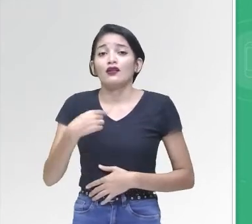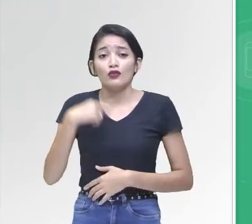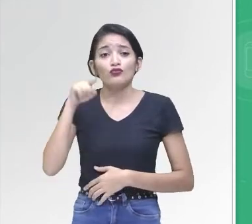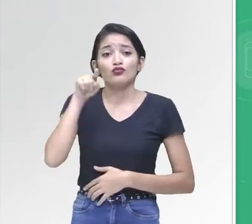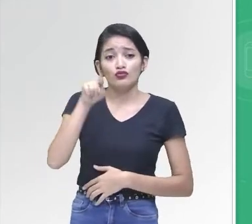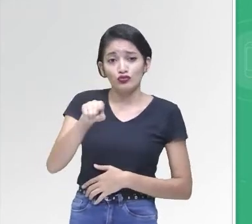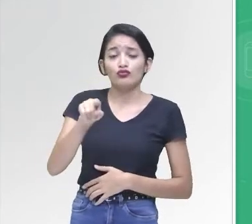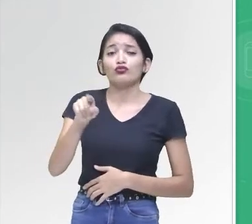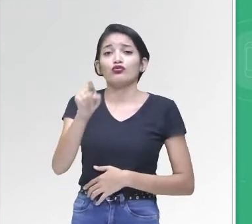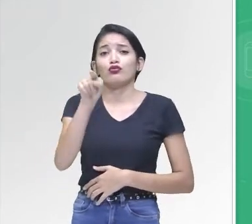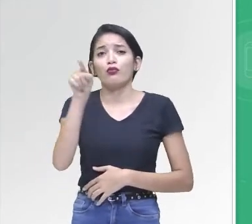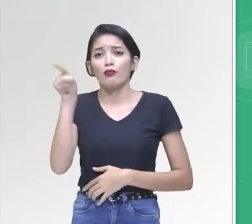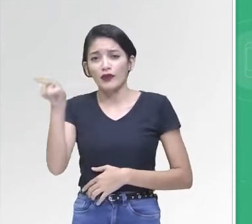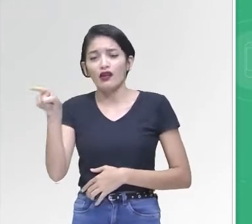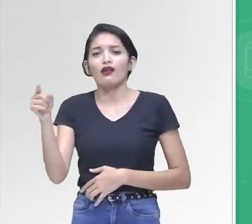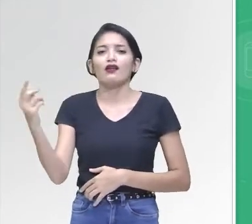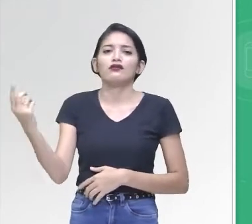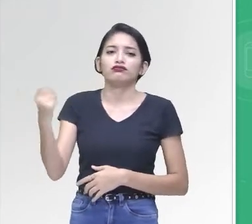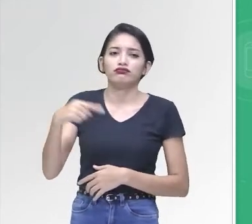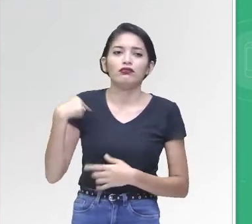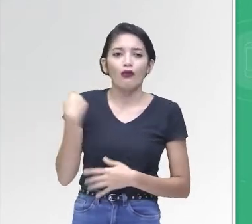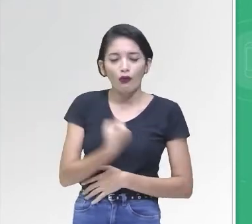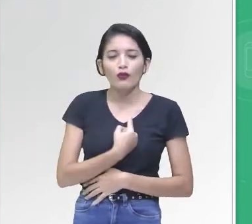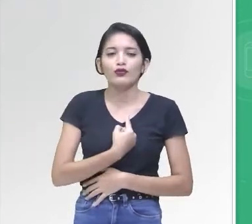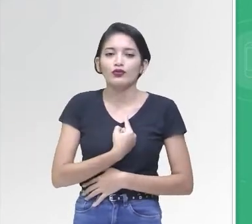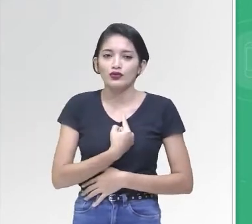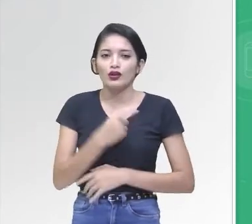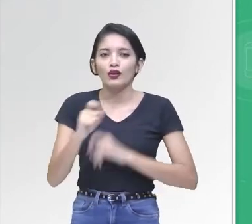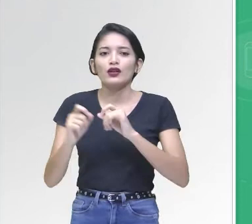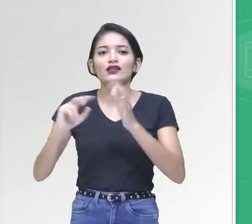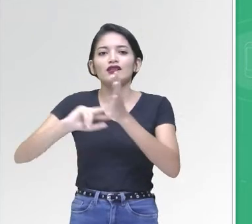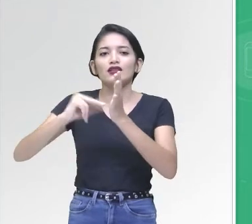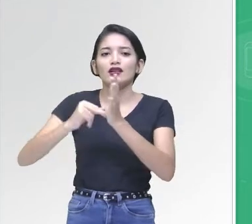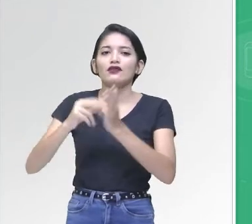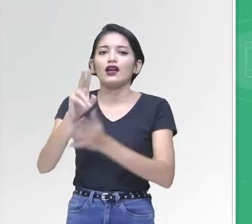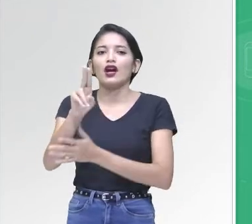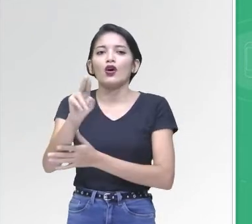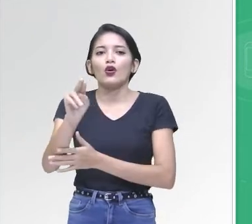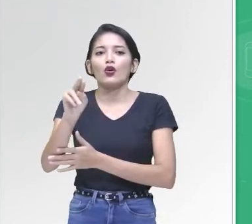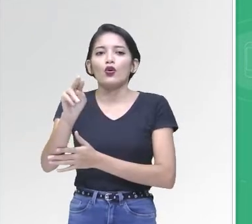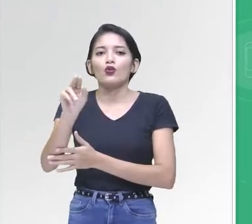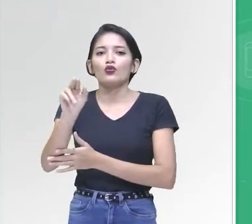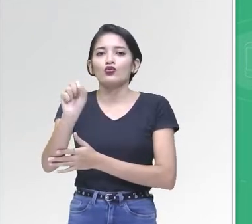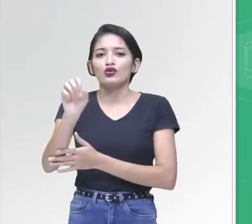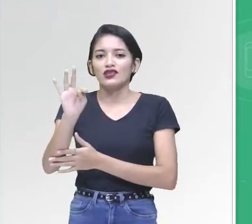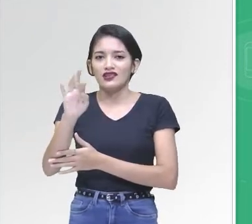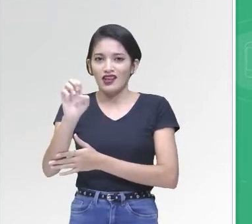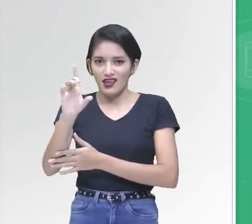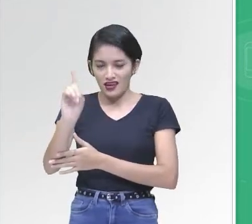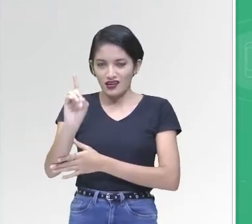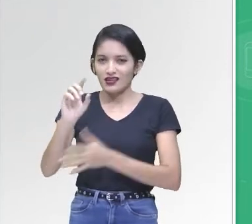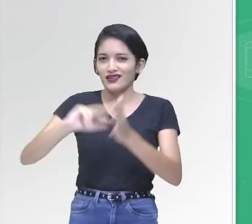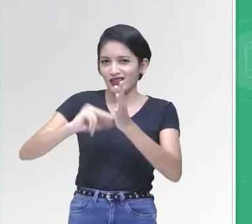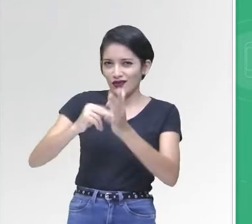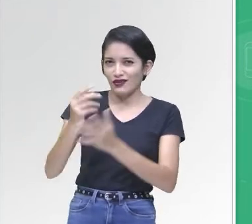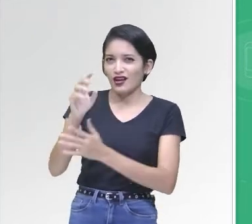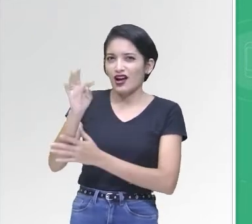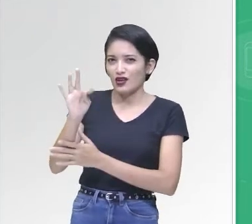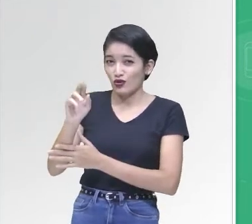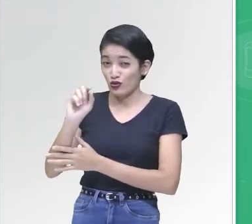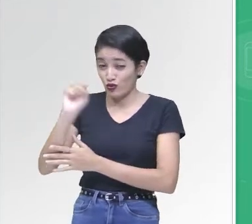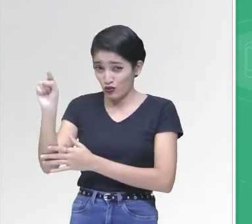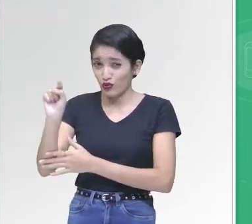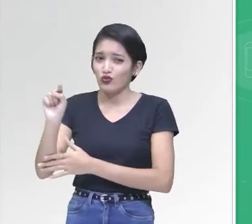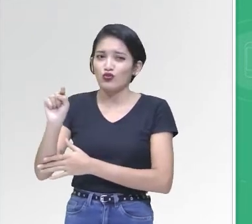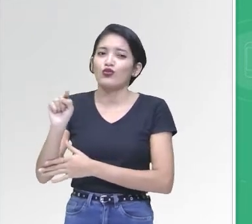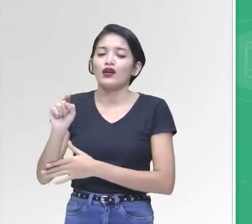él, ella, usted. Usted é relacionado ao você. Aí vem nosotros, que também faz o feminino,